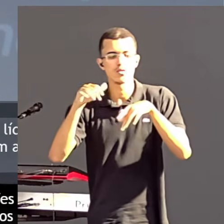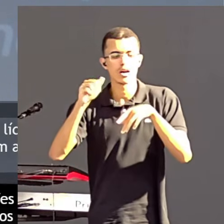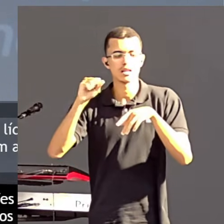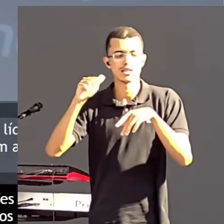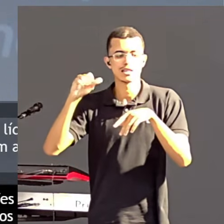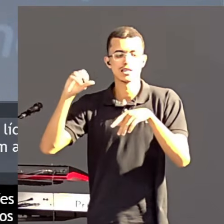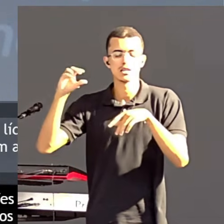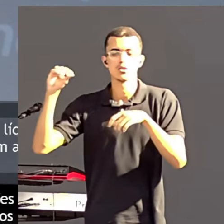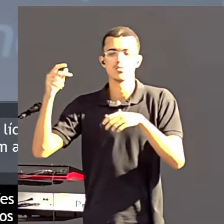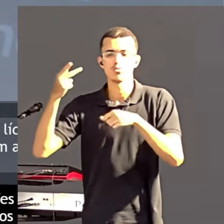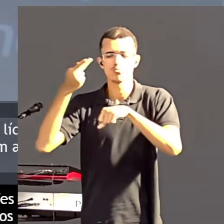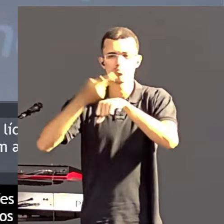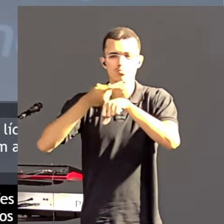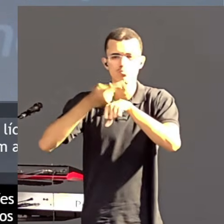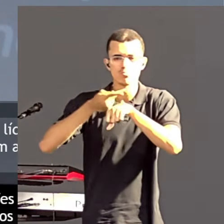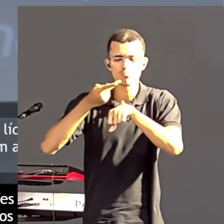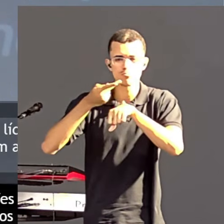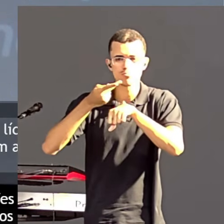Aliás, vendeu o cabelo dele.